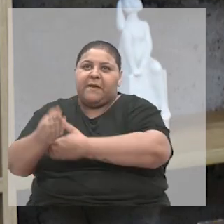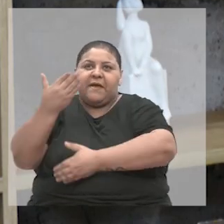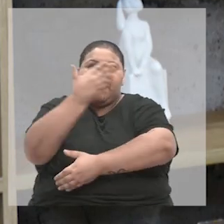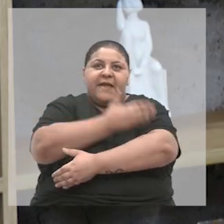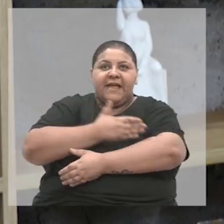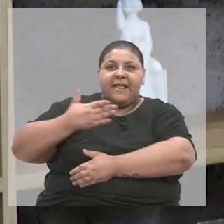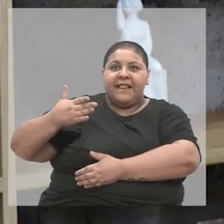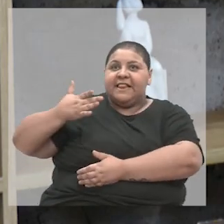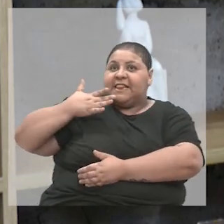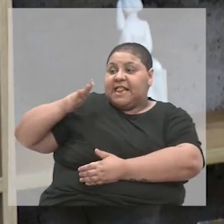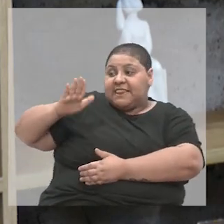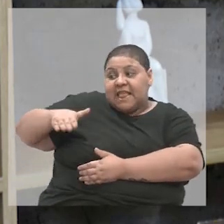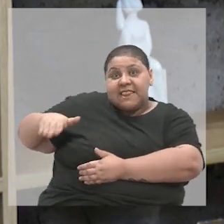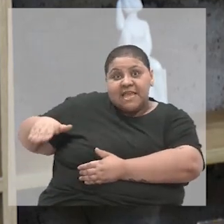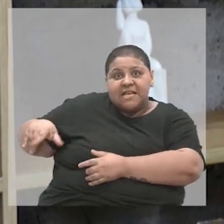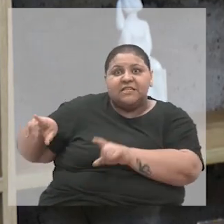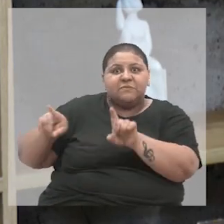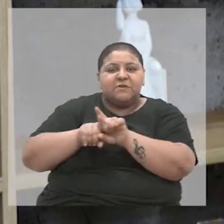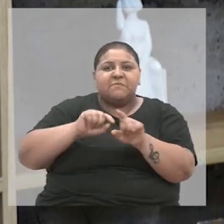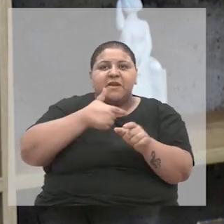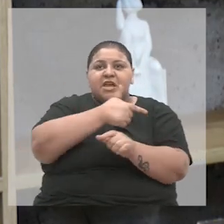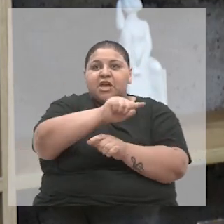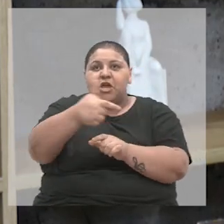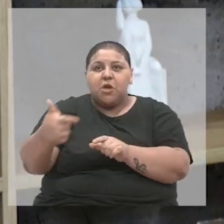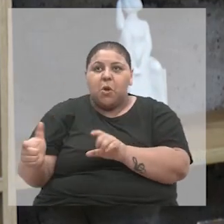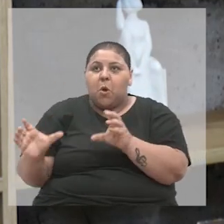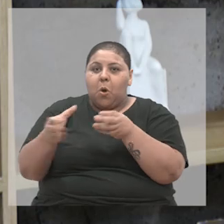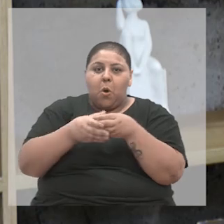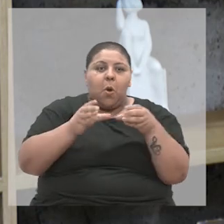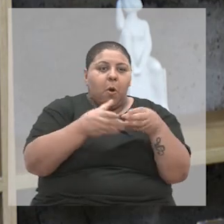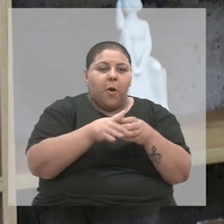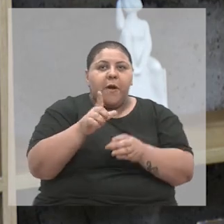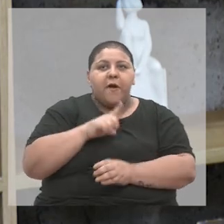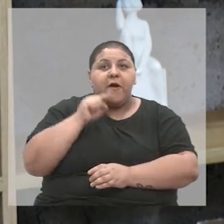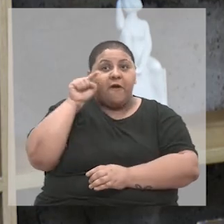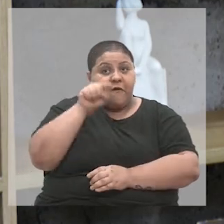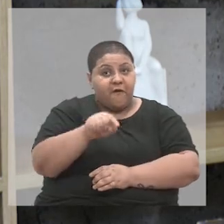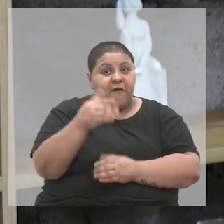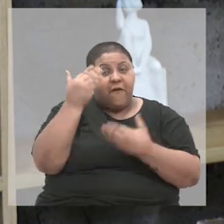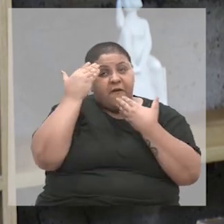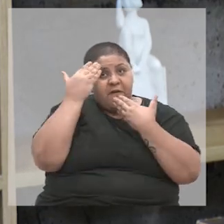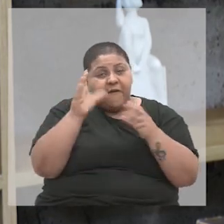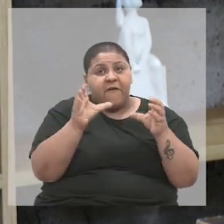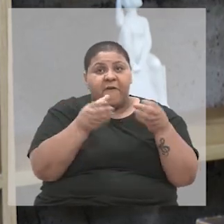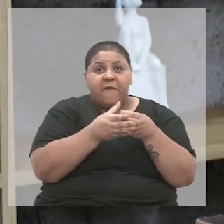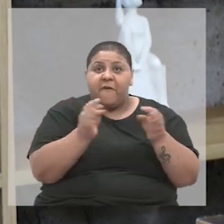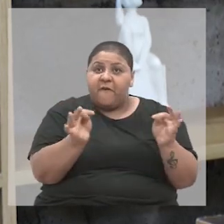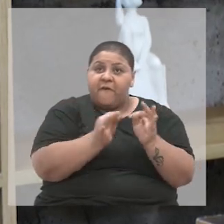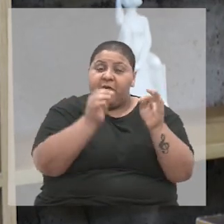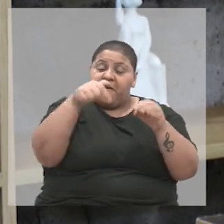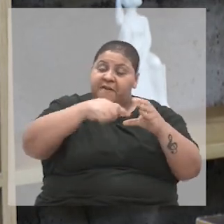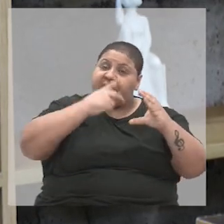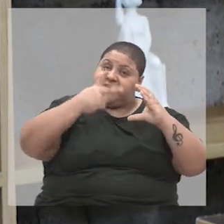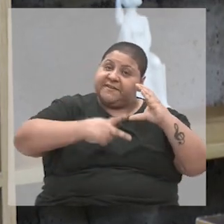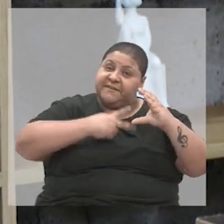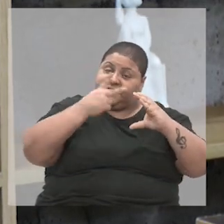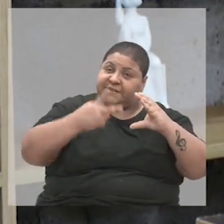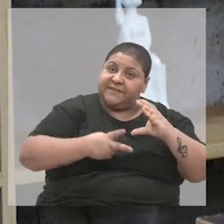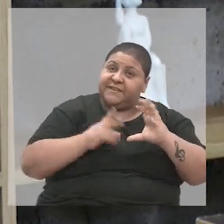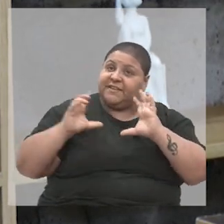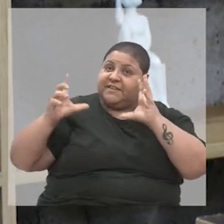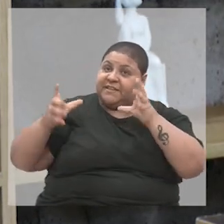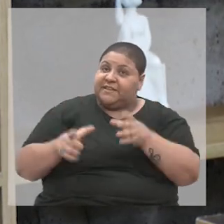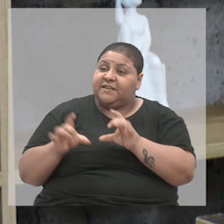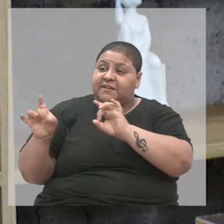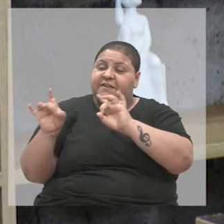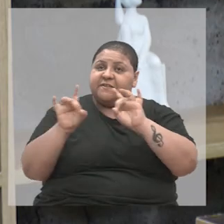de dinamismo, né? Do esporte também. Dinamismo, entre outras novidades que a gente vai ter no decorrer. Gostaria de agradecer a equipe técnica aqui da TV